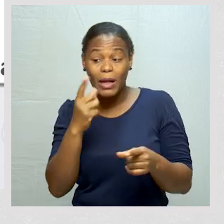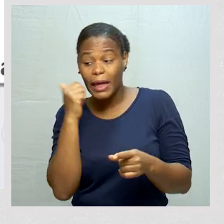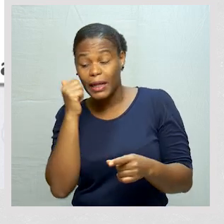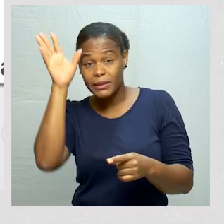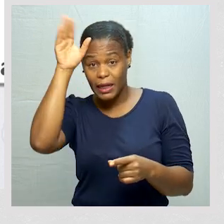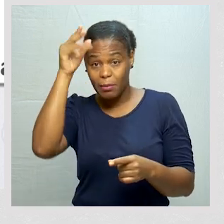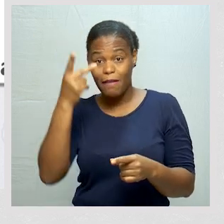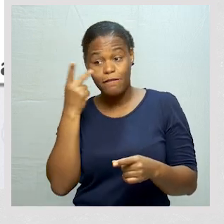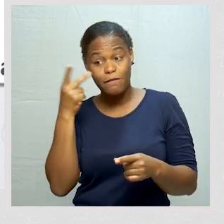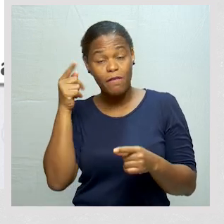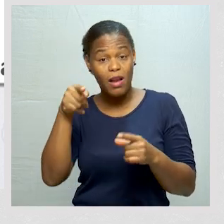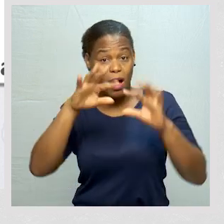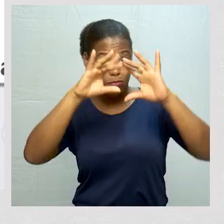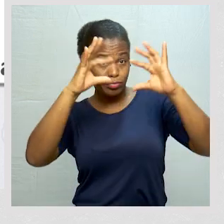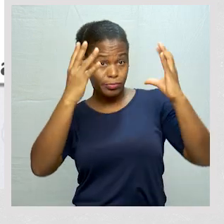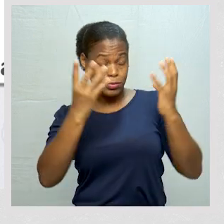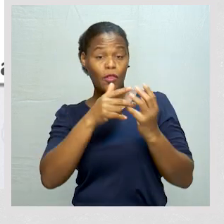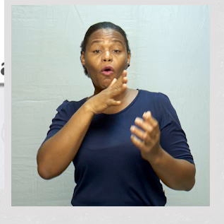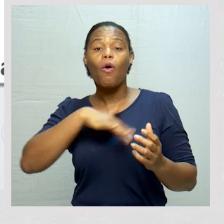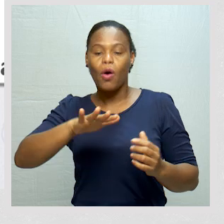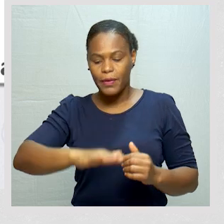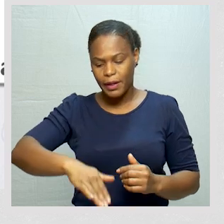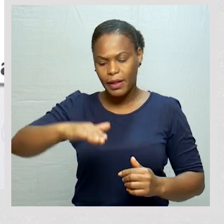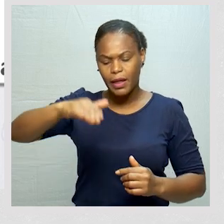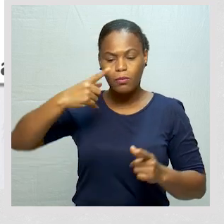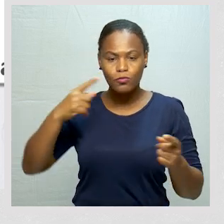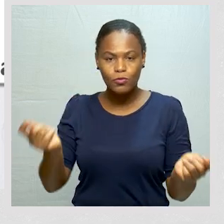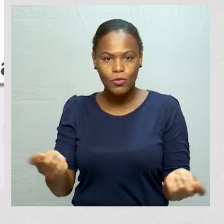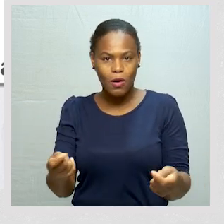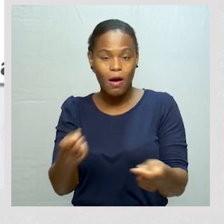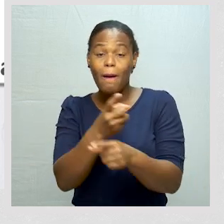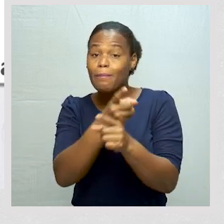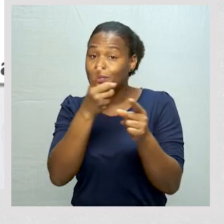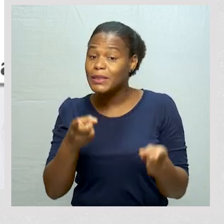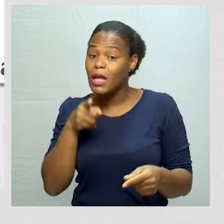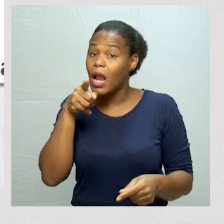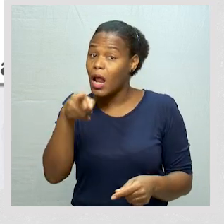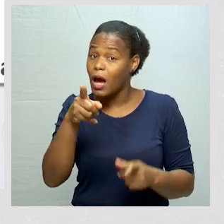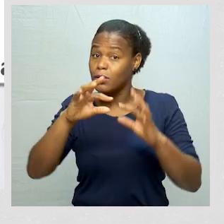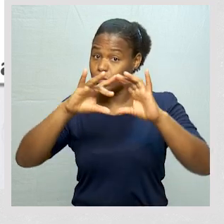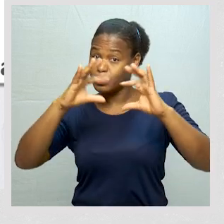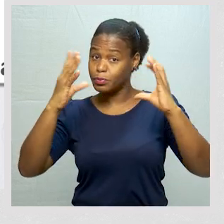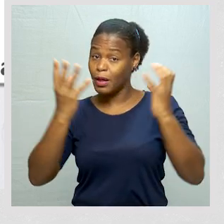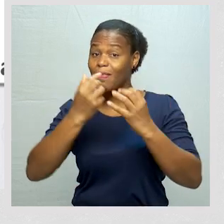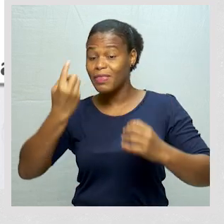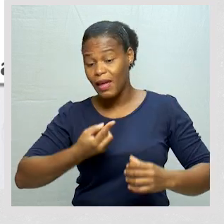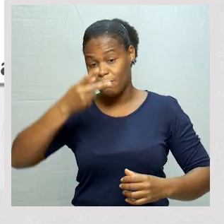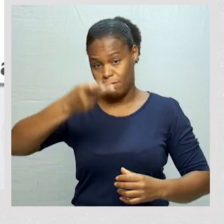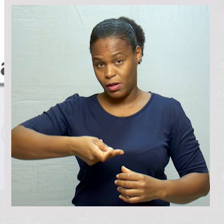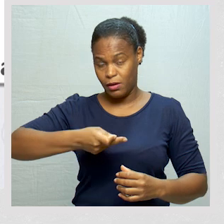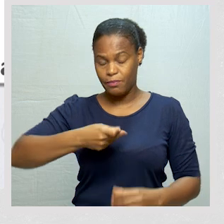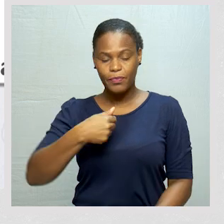eles vivem lá e foi onde eles foram criados, por isso deve ser lá que devem